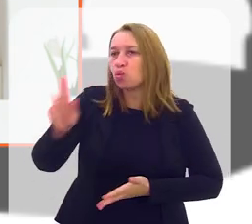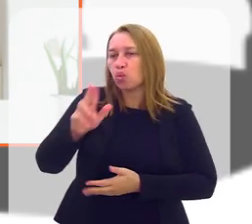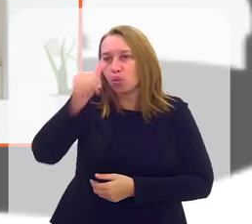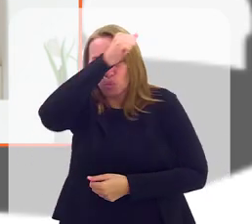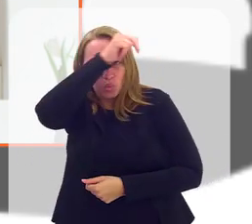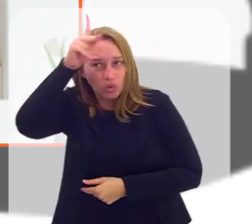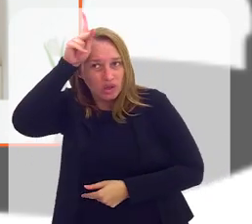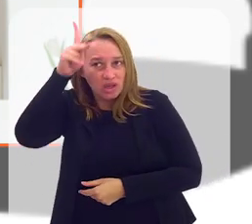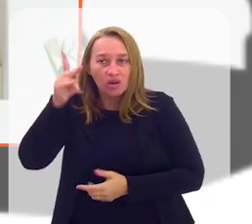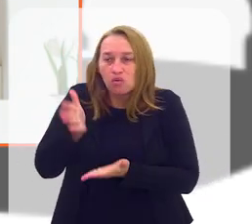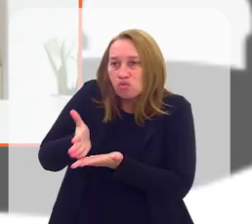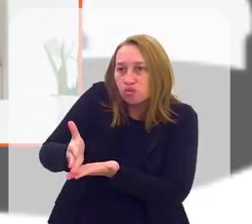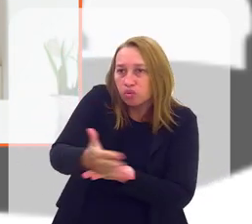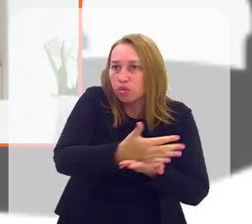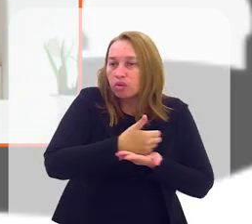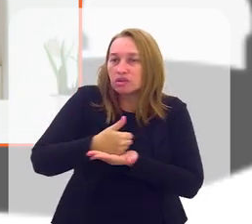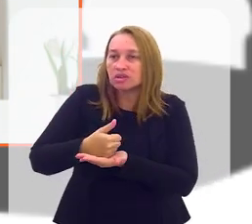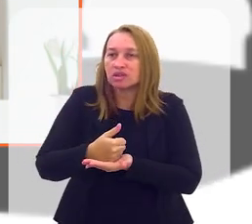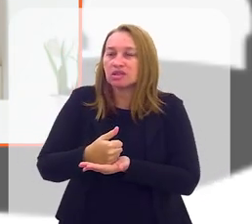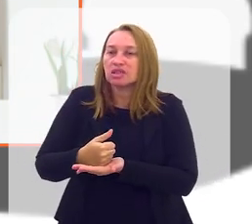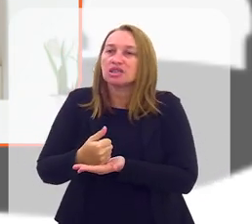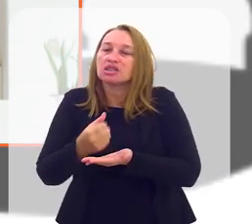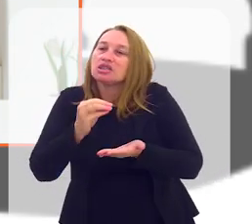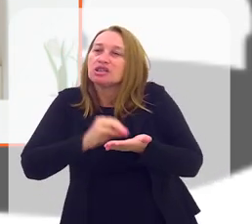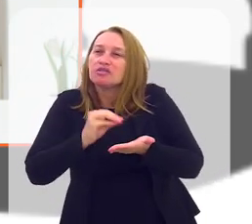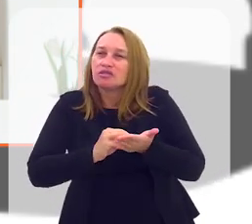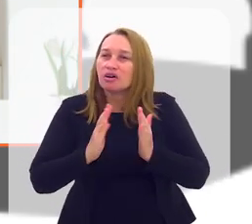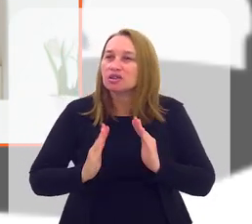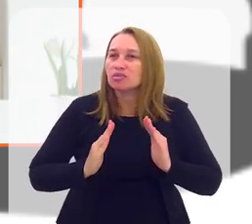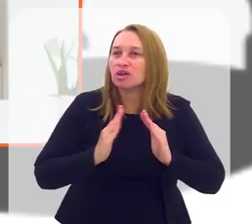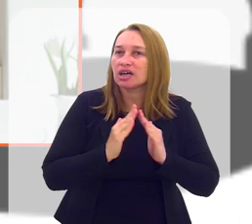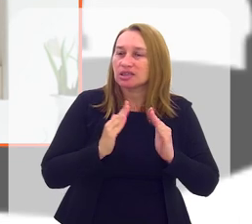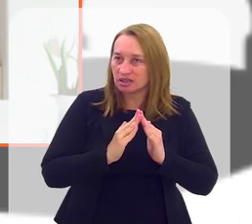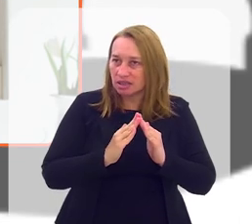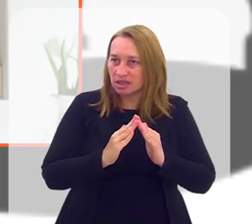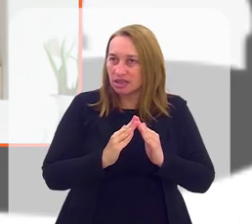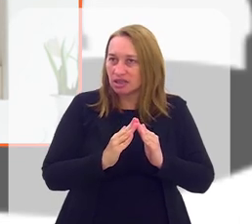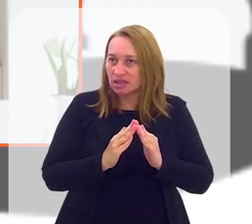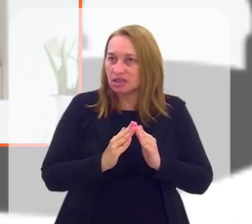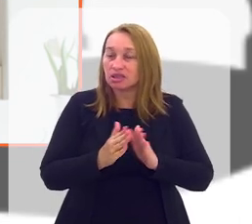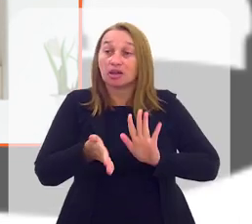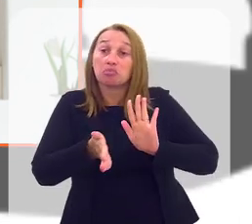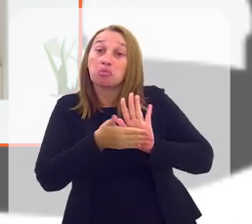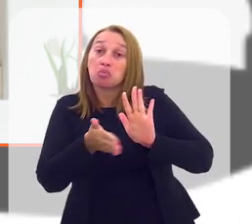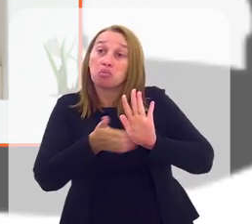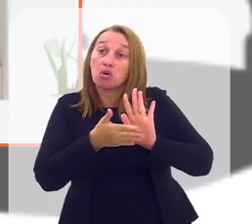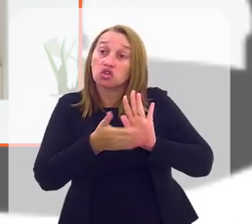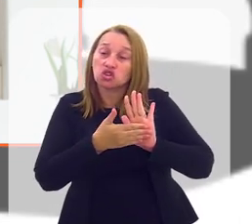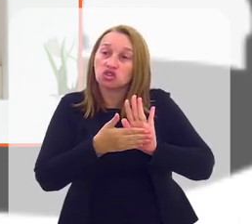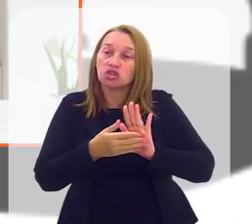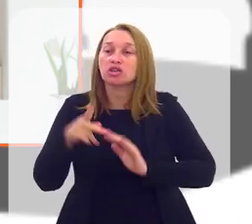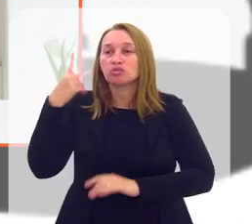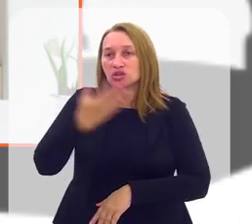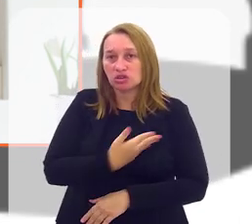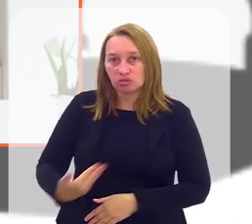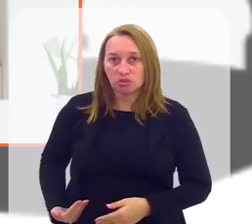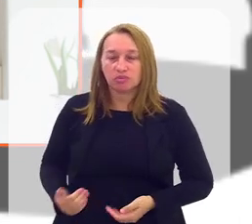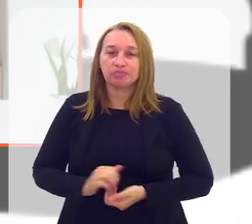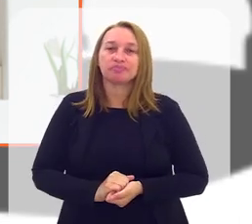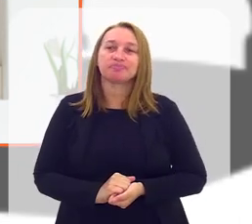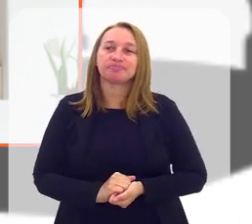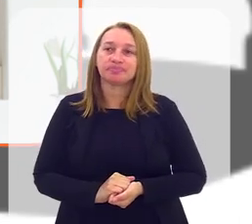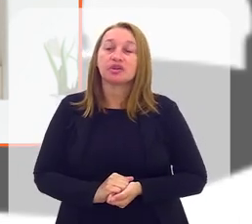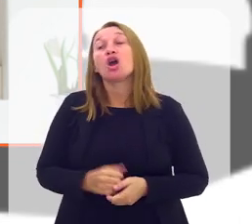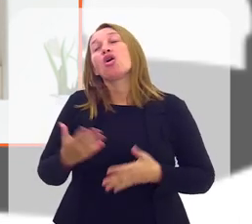os municípios a utilizarem os dados do censo de déficit e inadequação habitacional nas suas propostas de